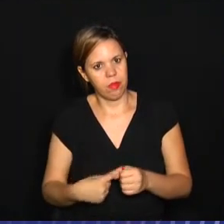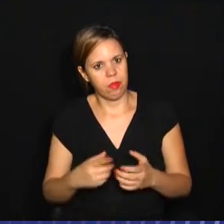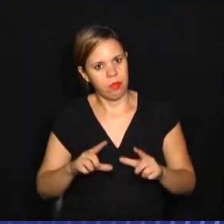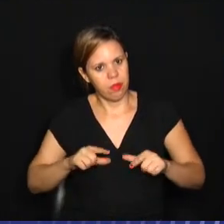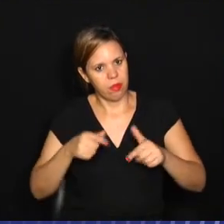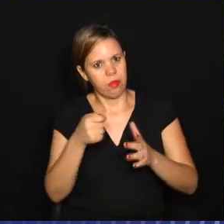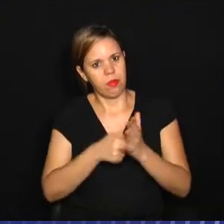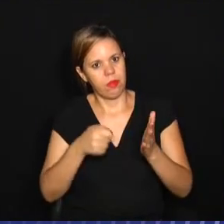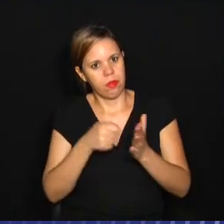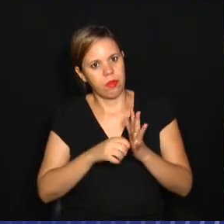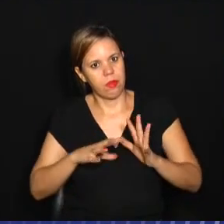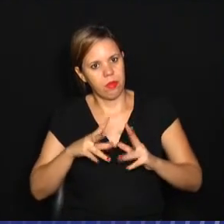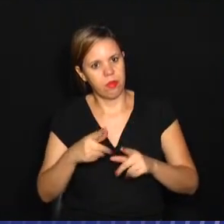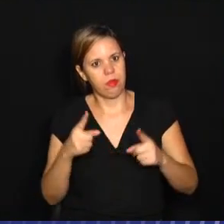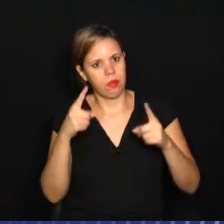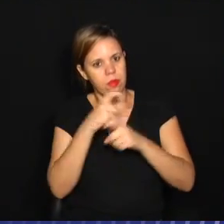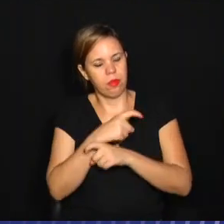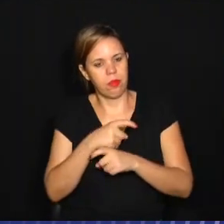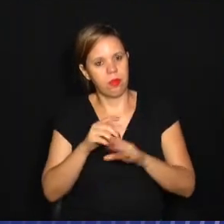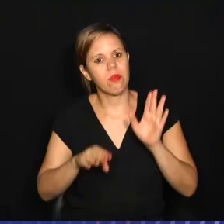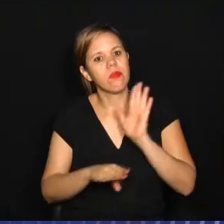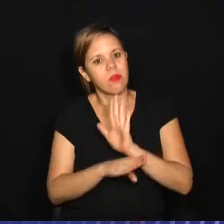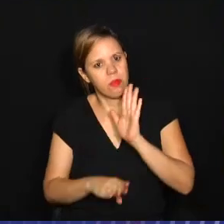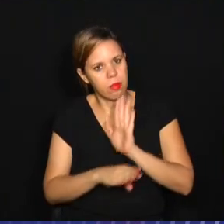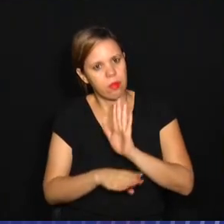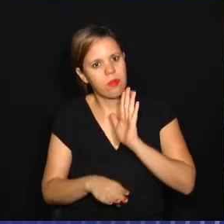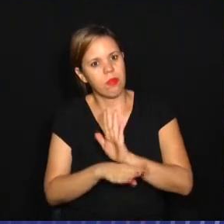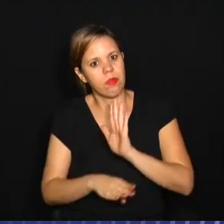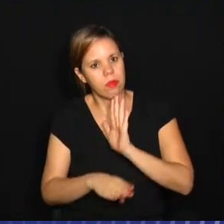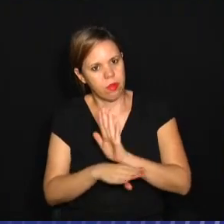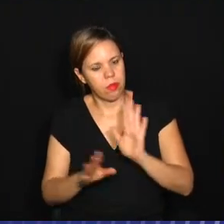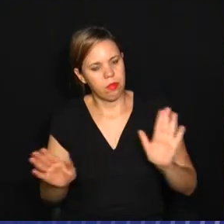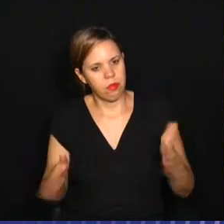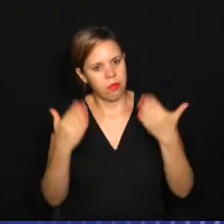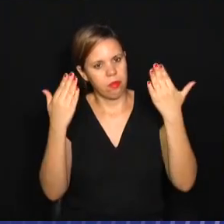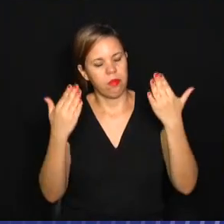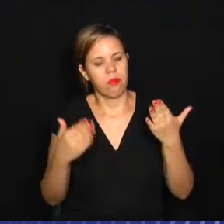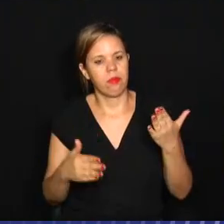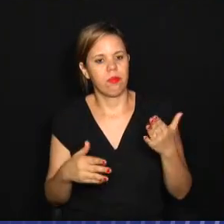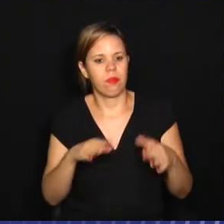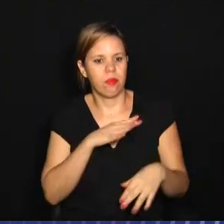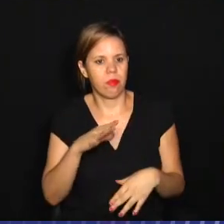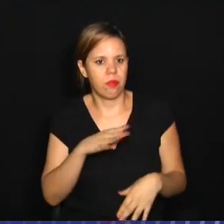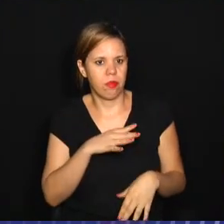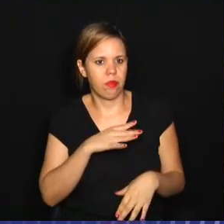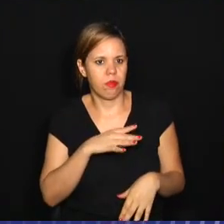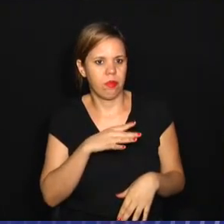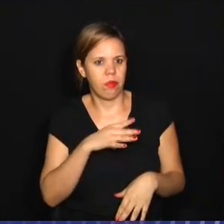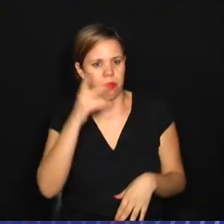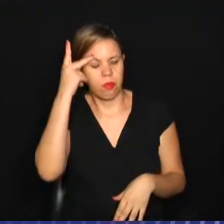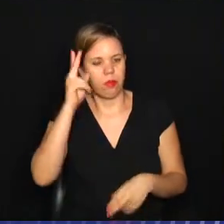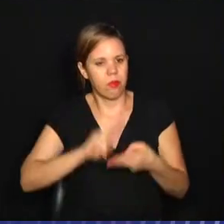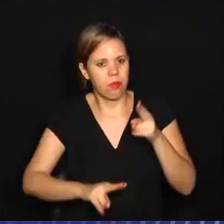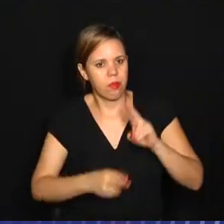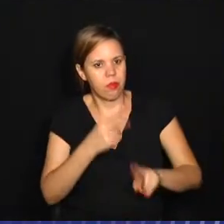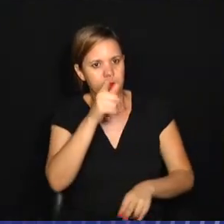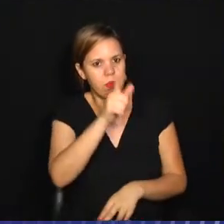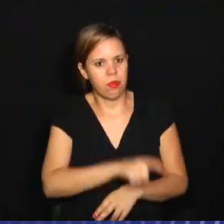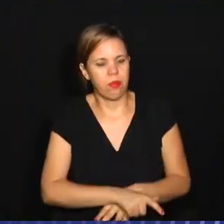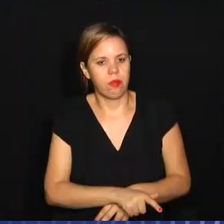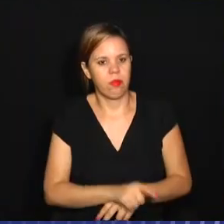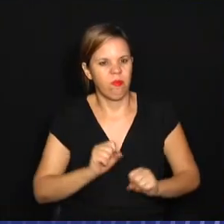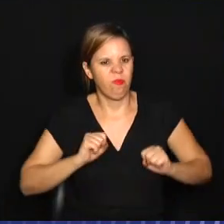enfrentando todas as lutas e dificuldades, ajudou no crescimento da nossa cidade através do seu talento e do seu